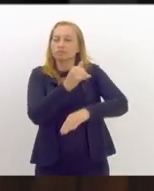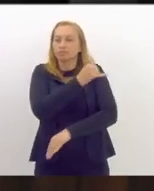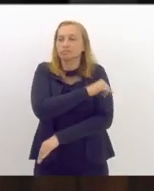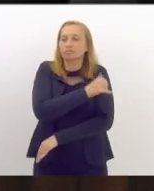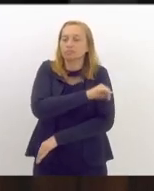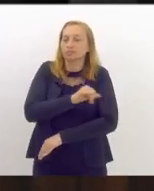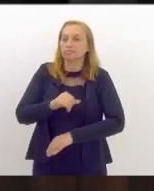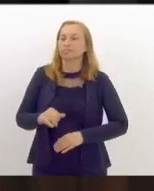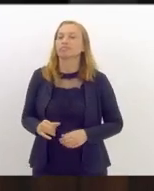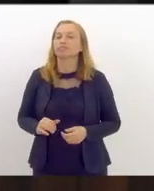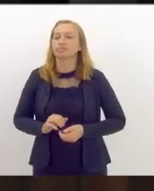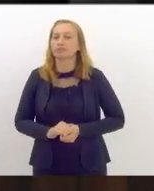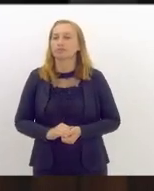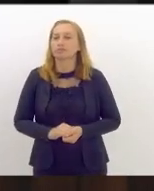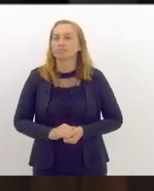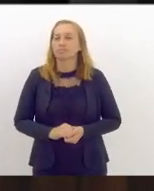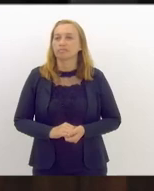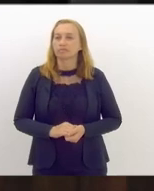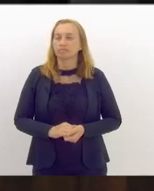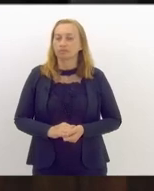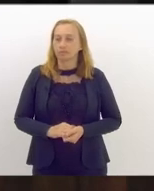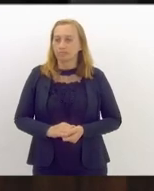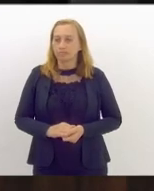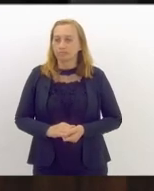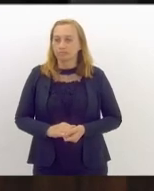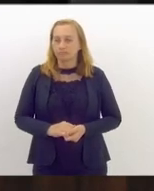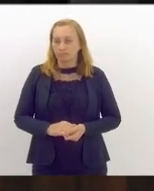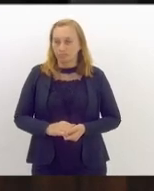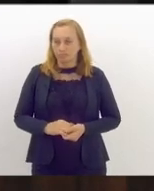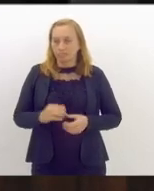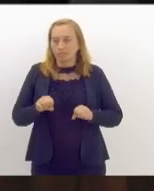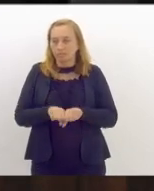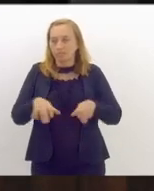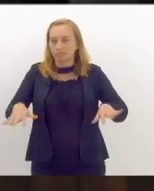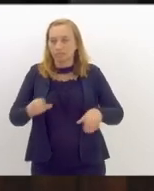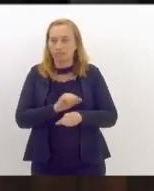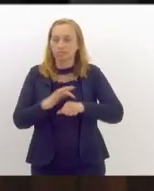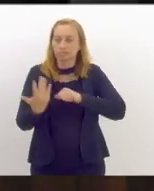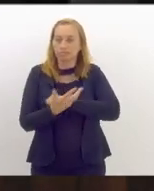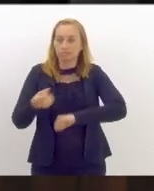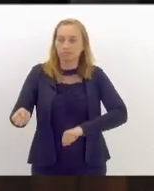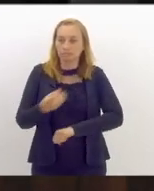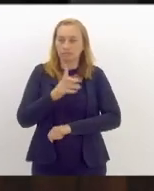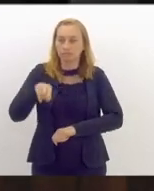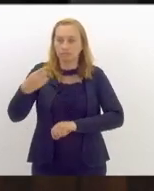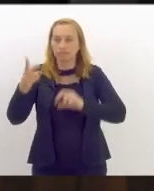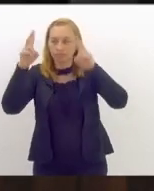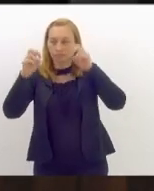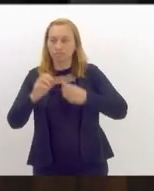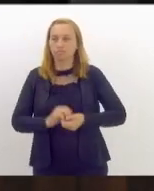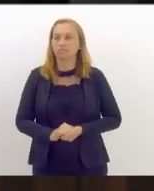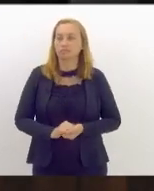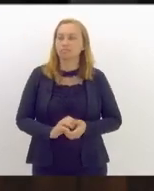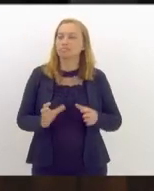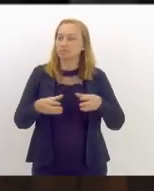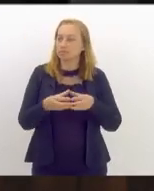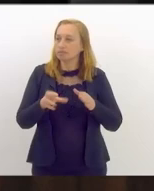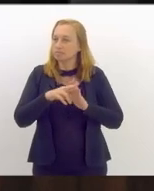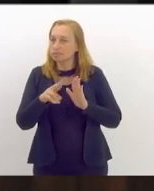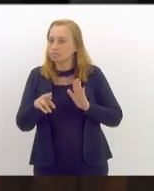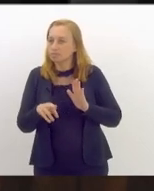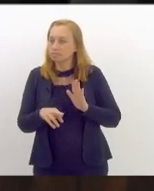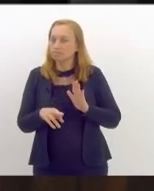causada pelo medida de contenção do pandemia do novo coronavírus da outras providências pendente pareceres das comissões